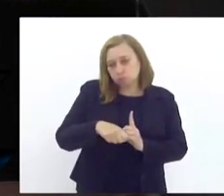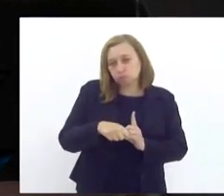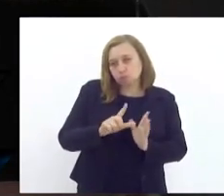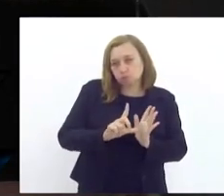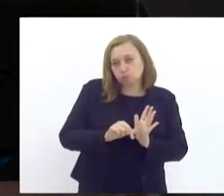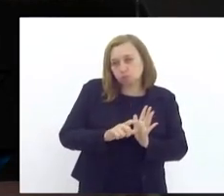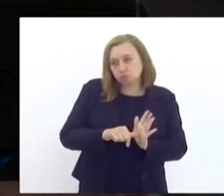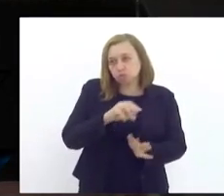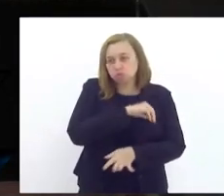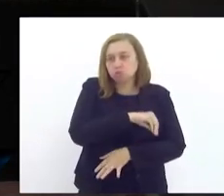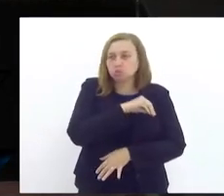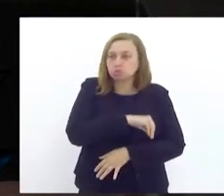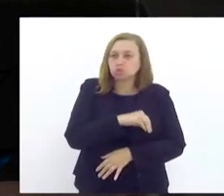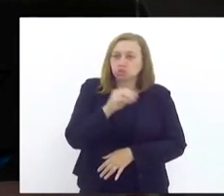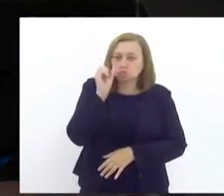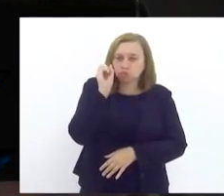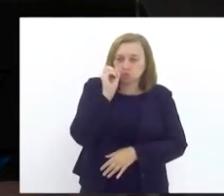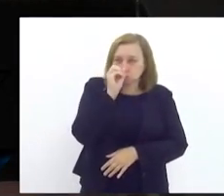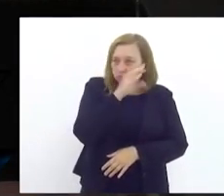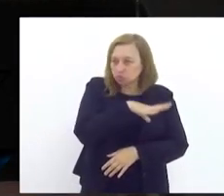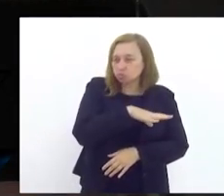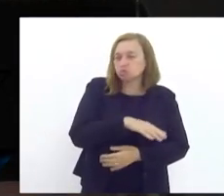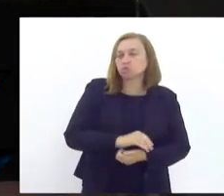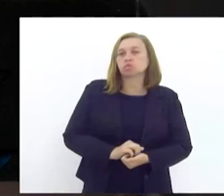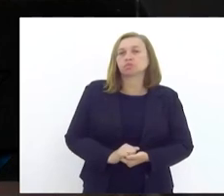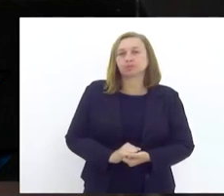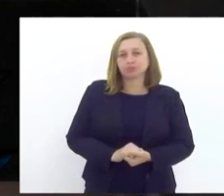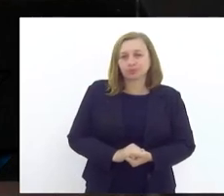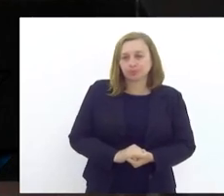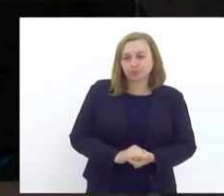atrasados covardia desumano